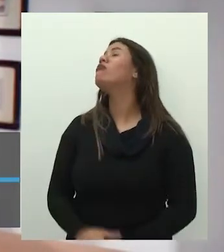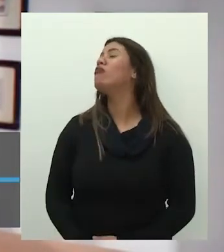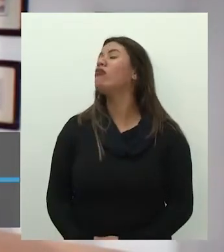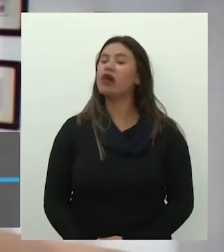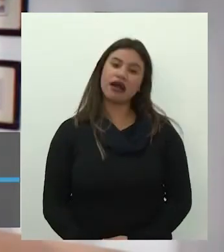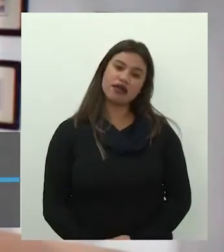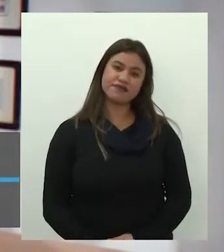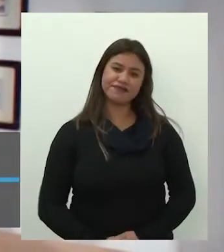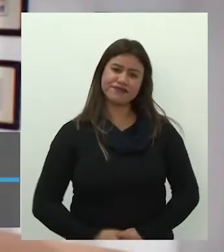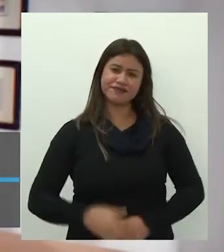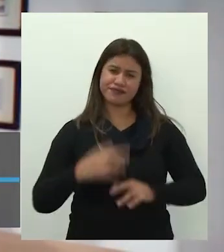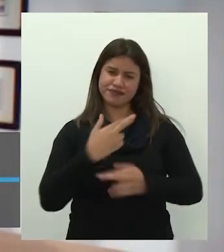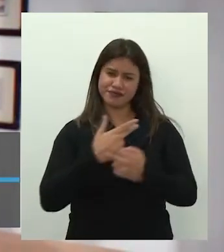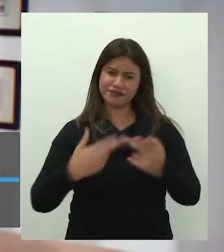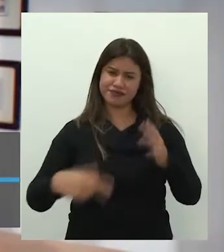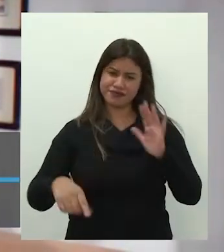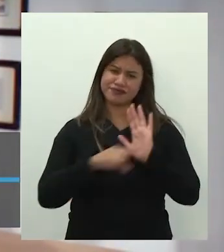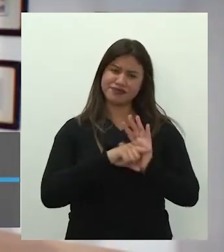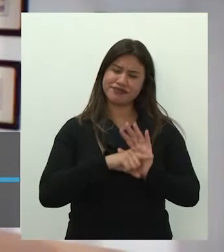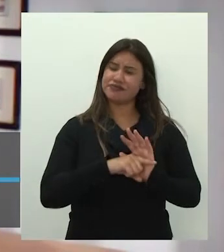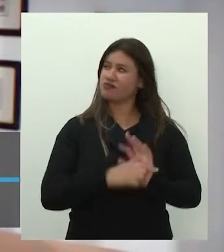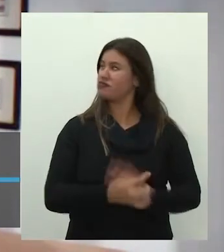coisas negativas, e